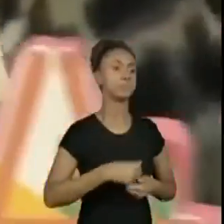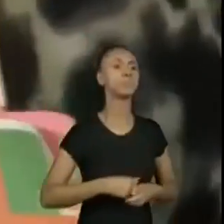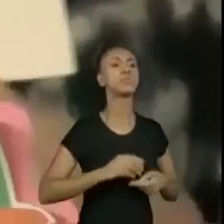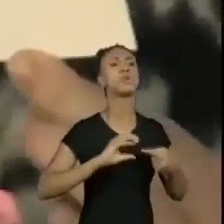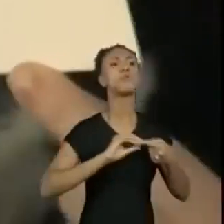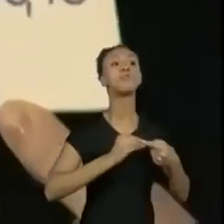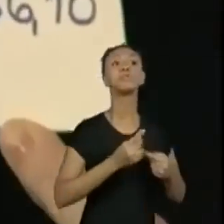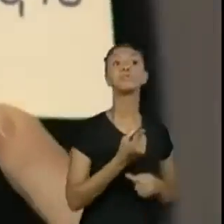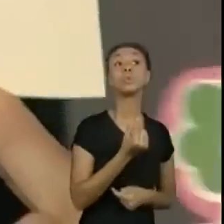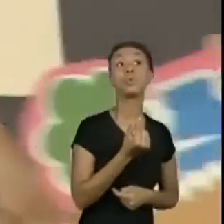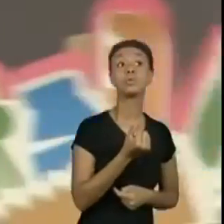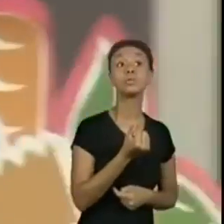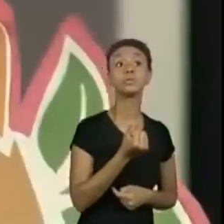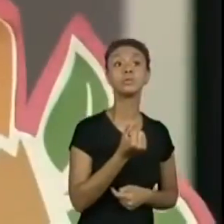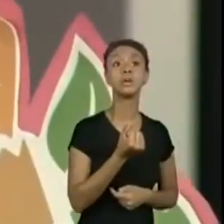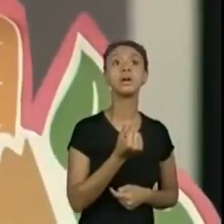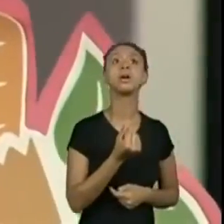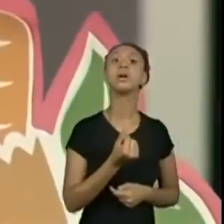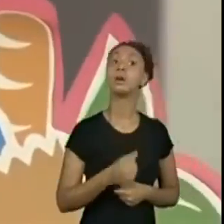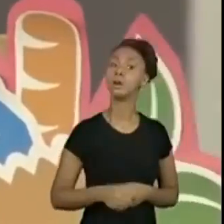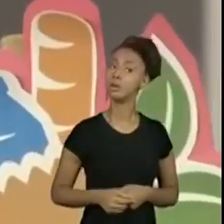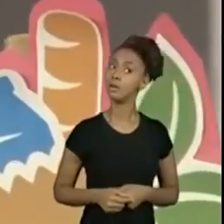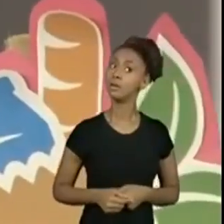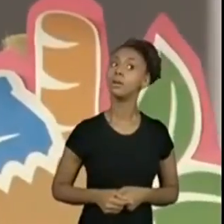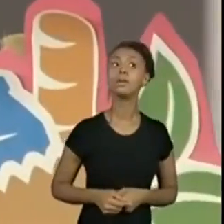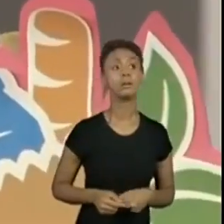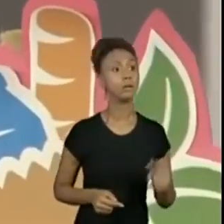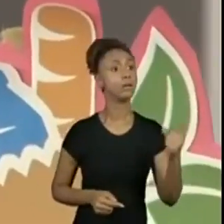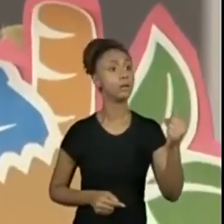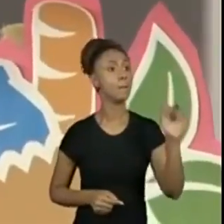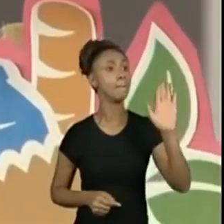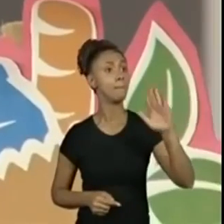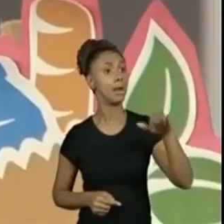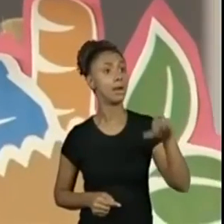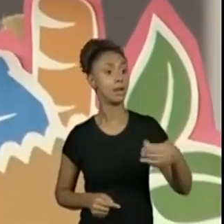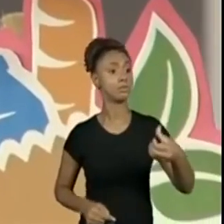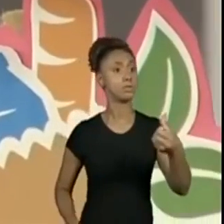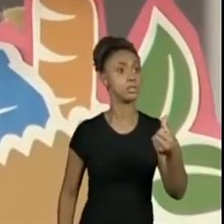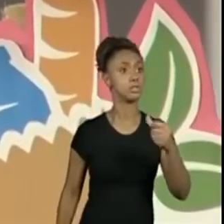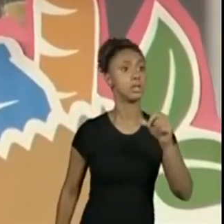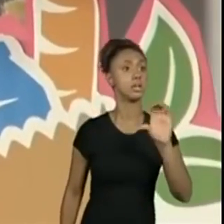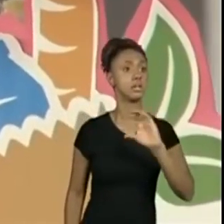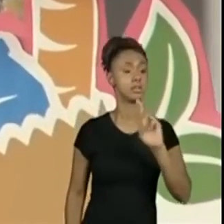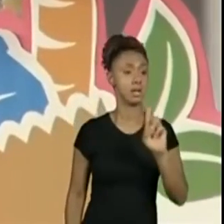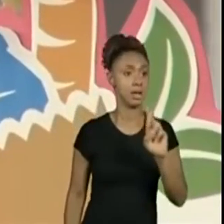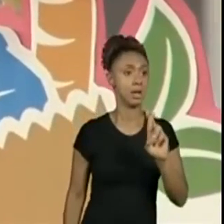olha só, esse feijão está mais em conta. Com certeza.